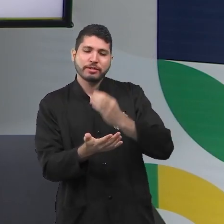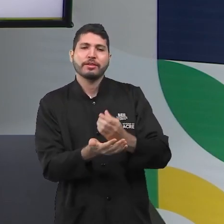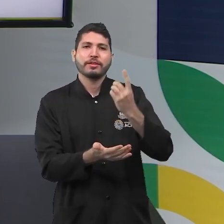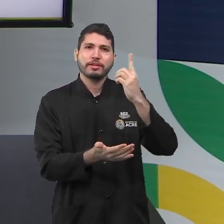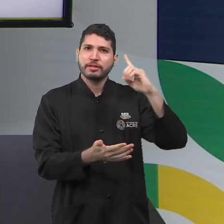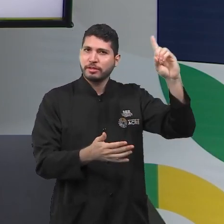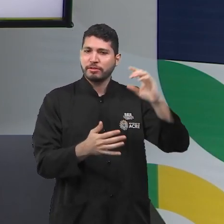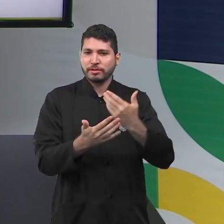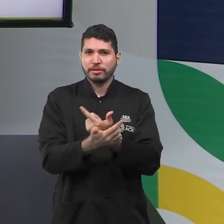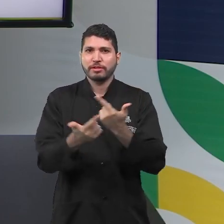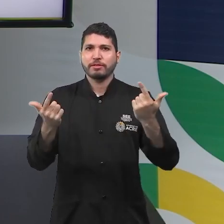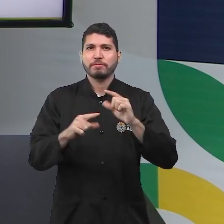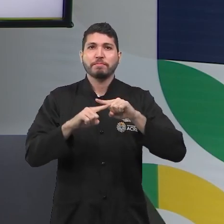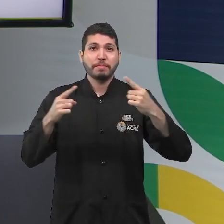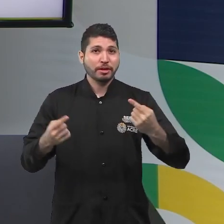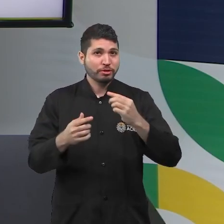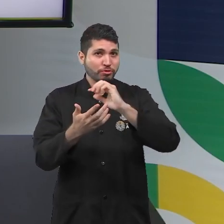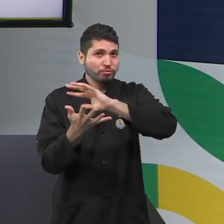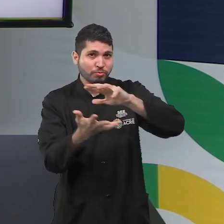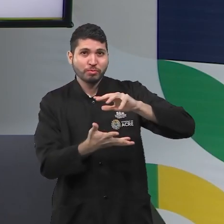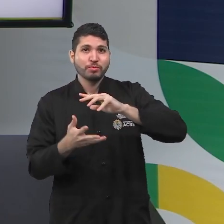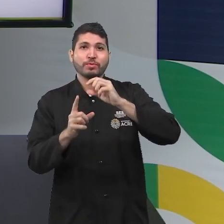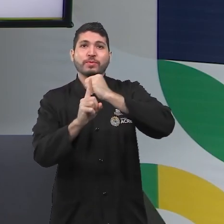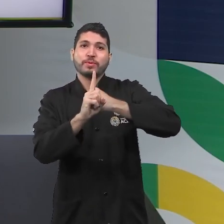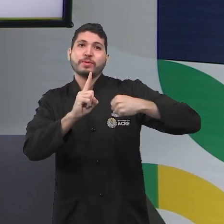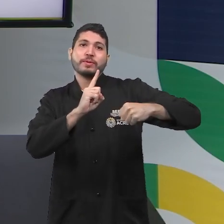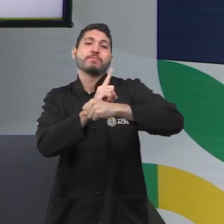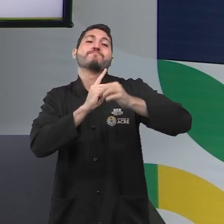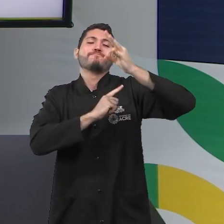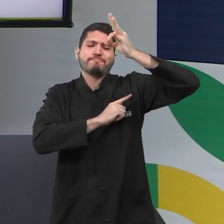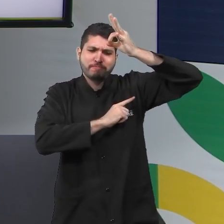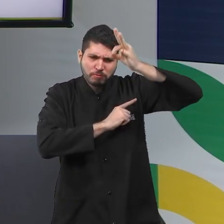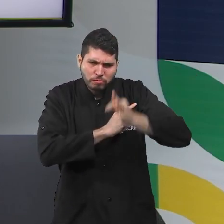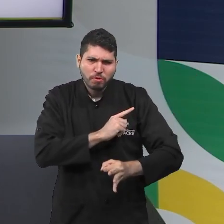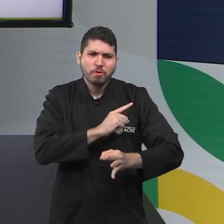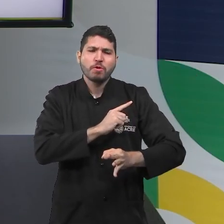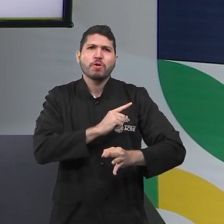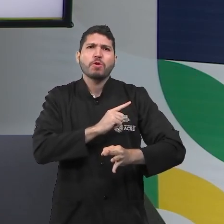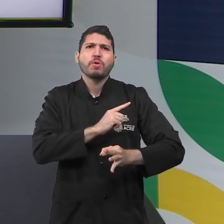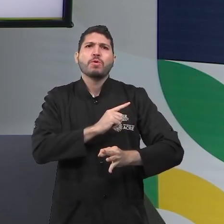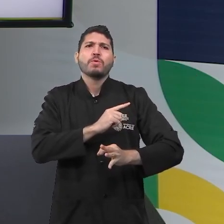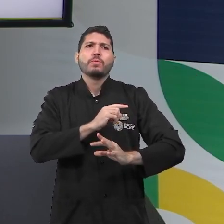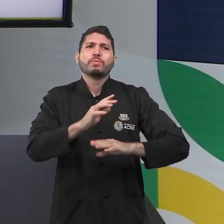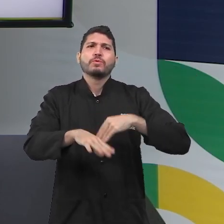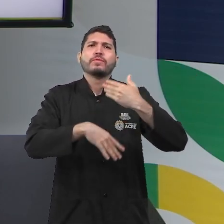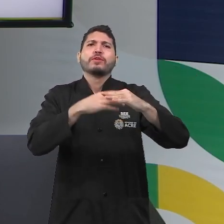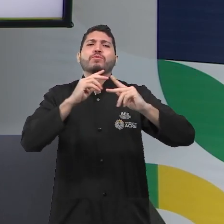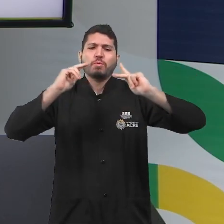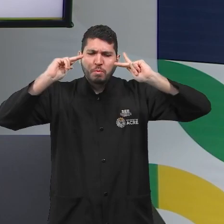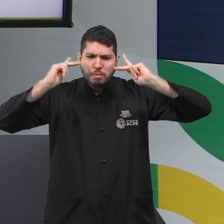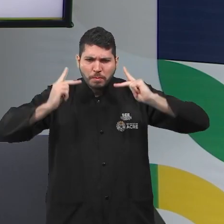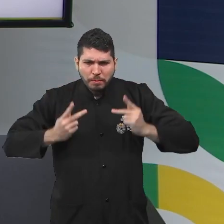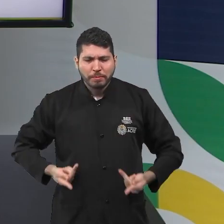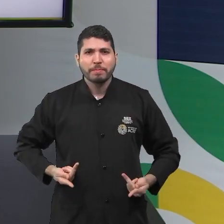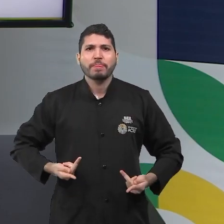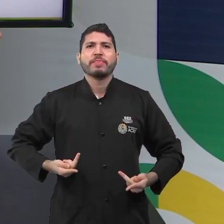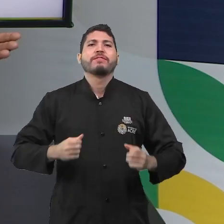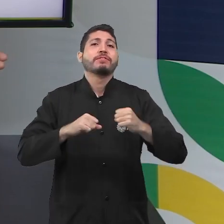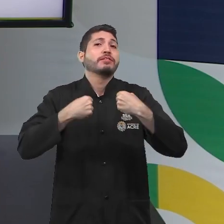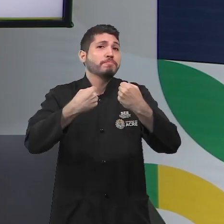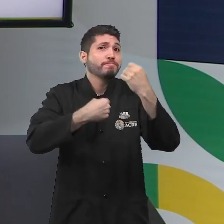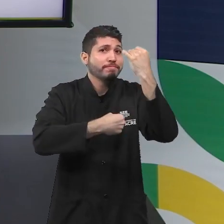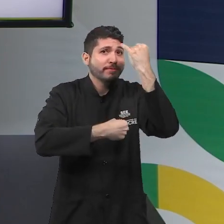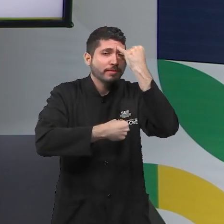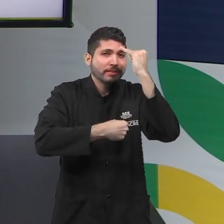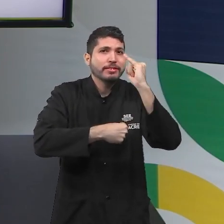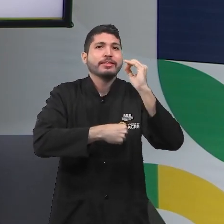social, ele é, com certeza, obra dos homens. E ele também vai defender aquela ideia de que saber é